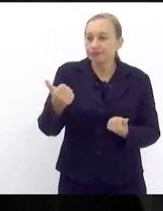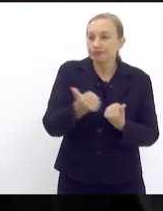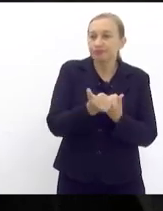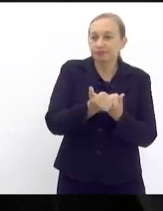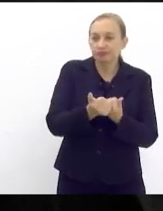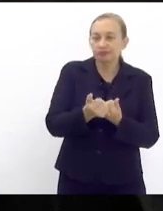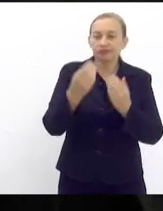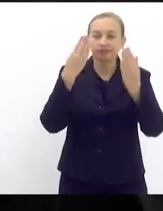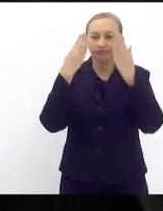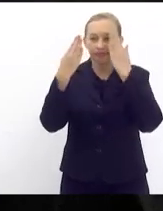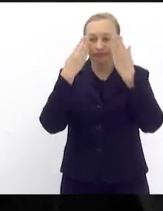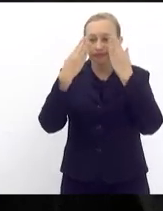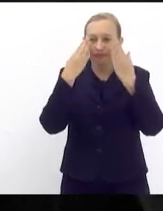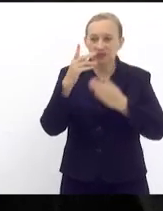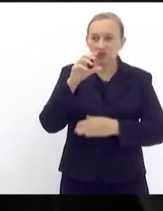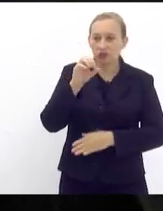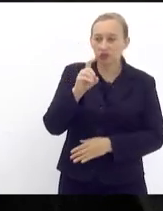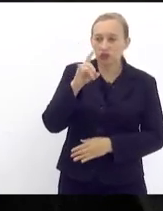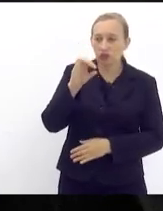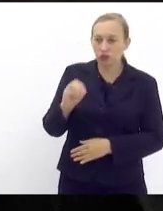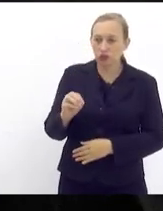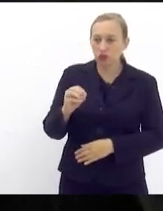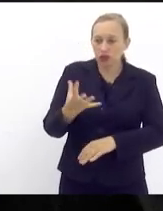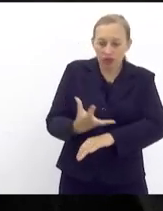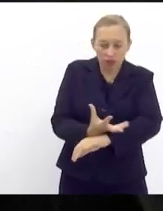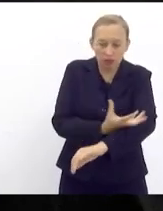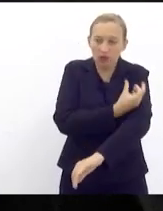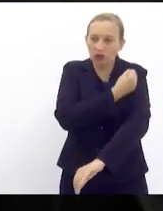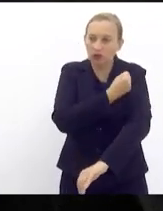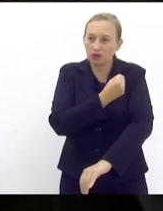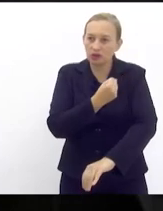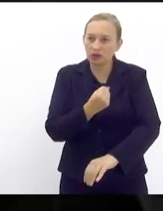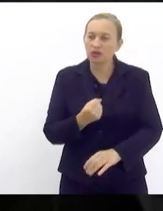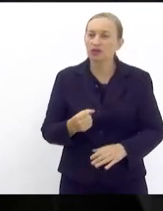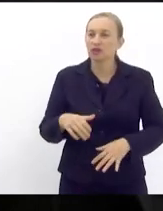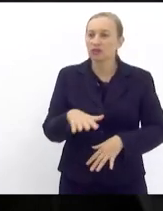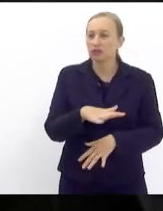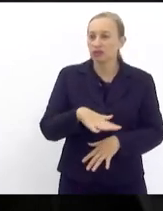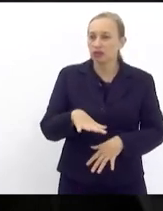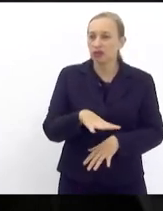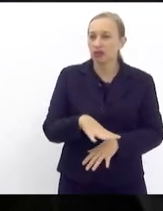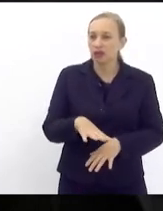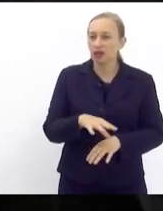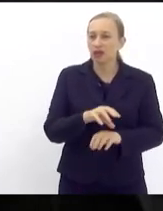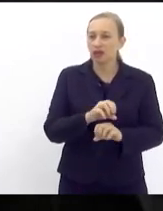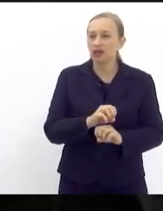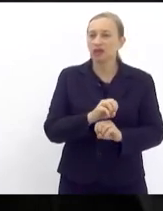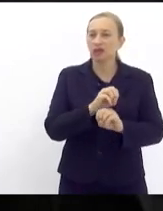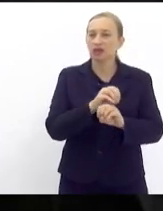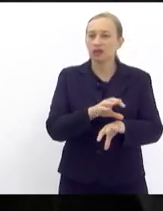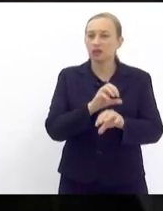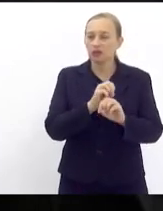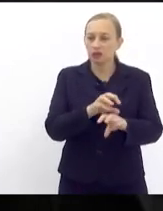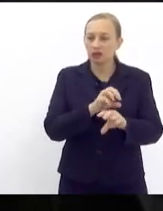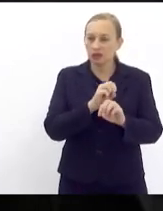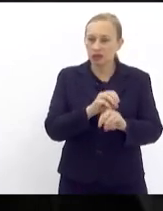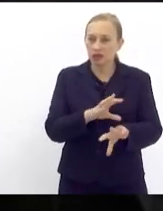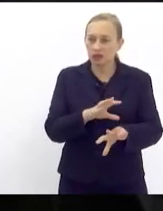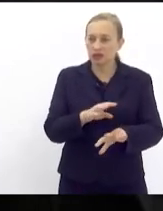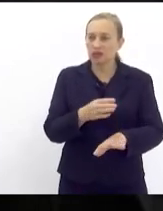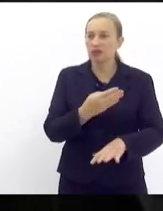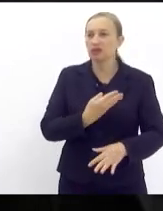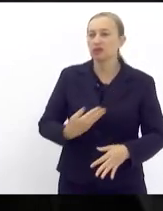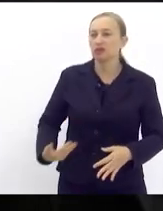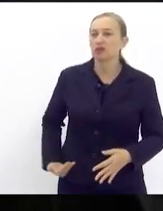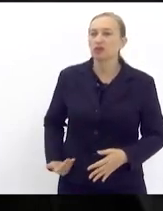psico sócio emocional na Rede Pública de ensino para atender o corpo